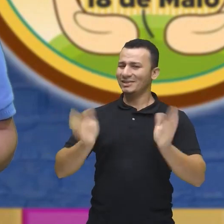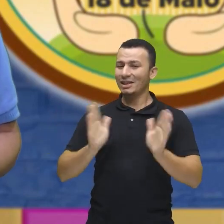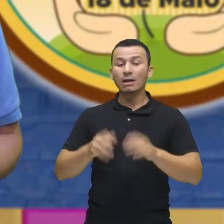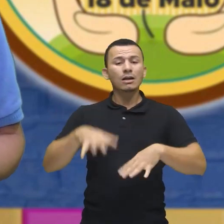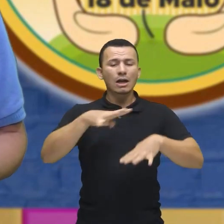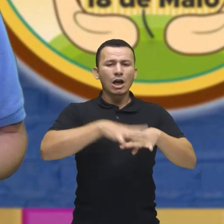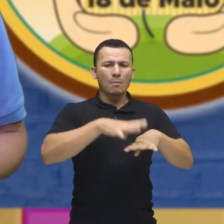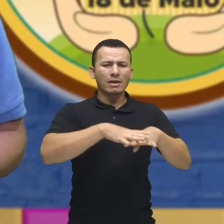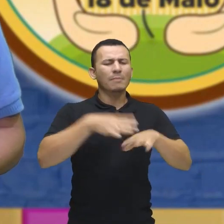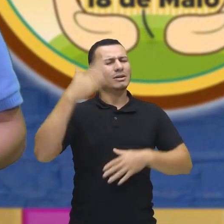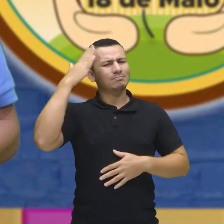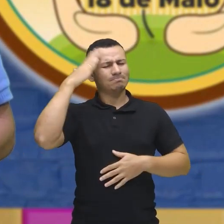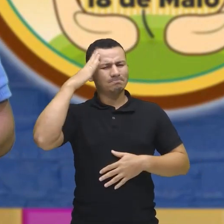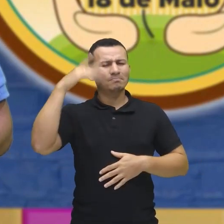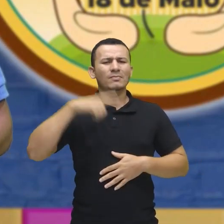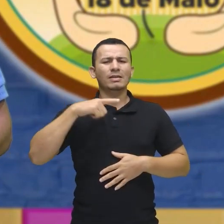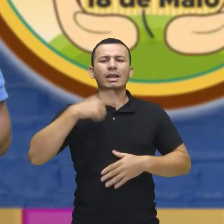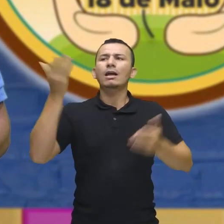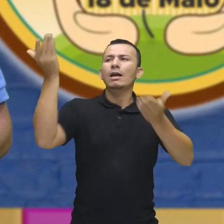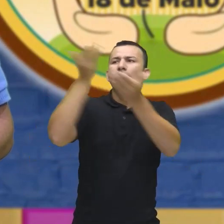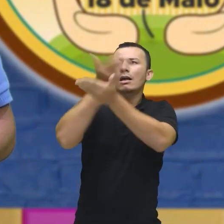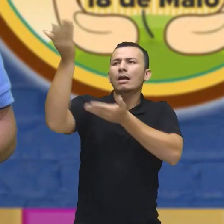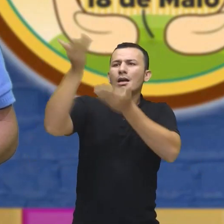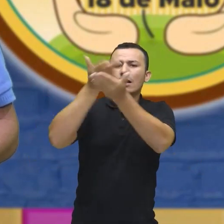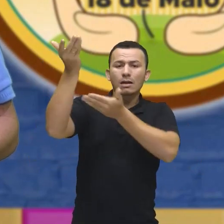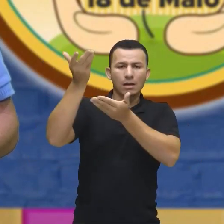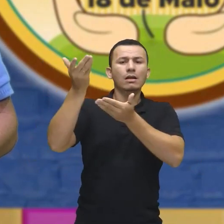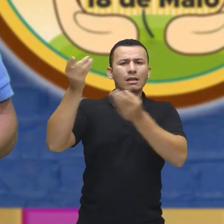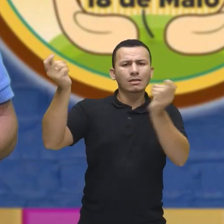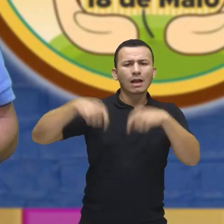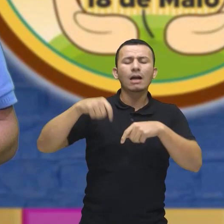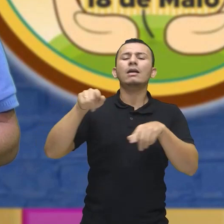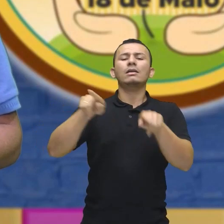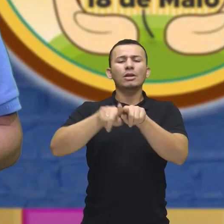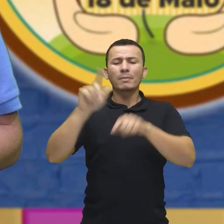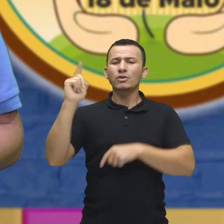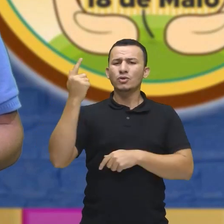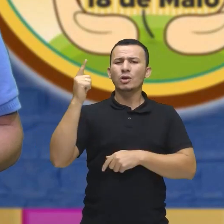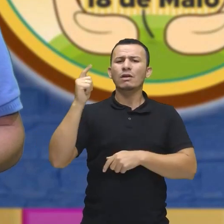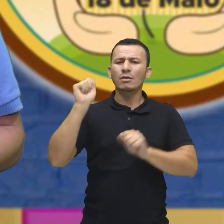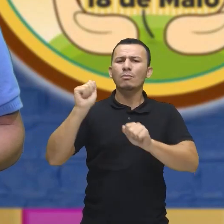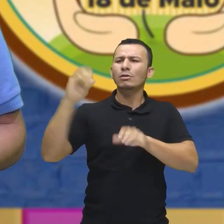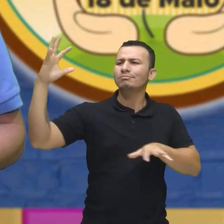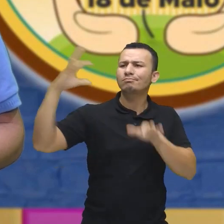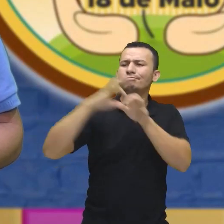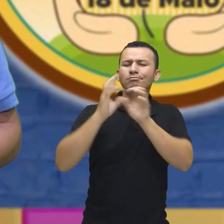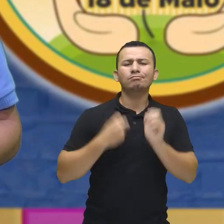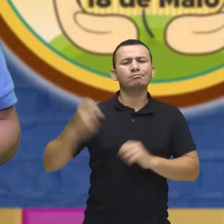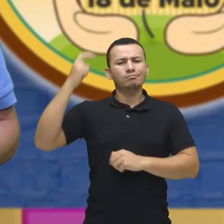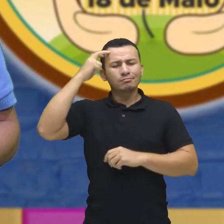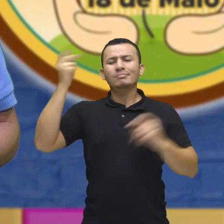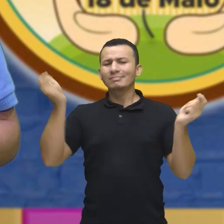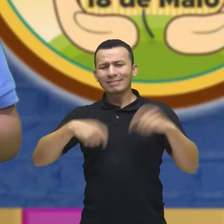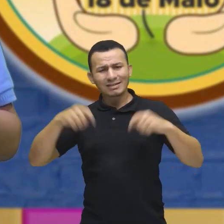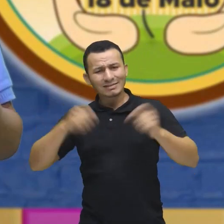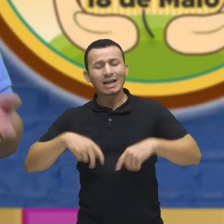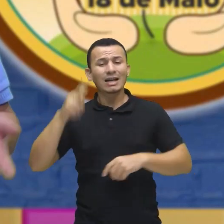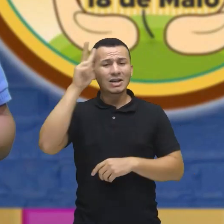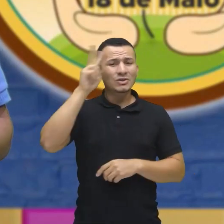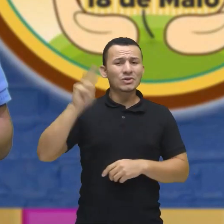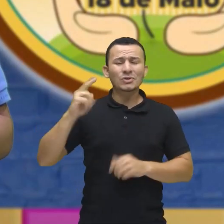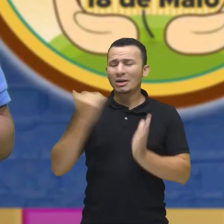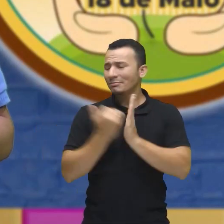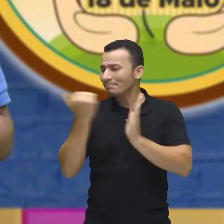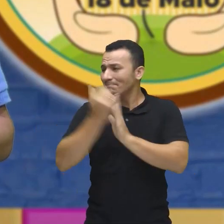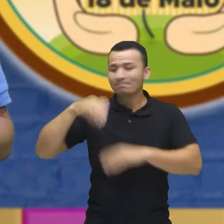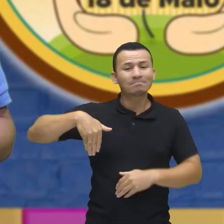ser contextualizada com a nossa cultura. A geografia nem se fala. Pode ser contextualizada. História,